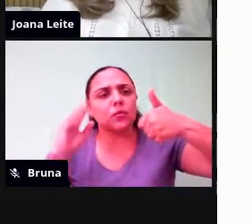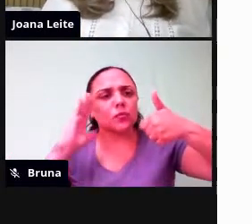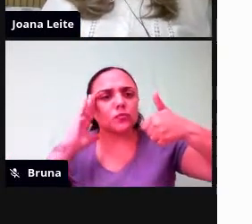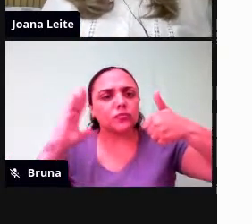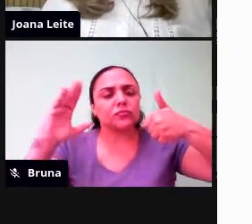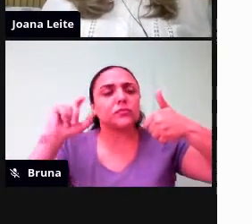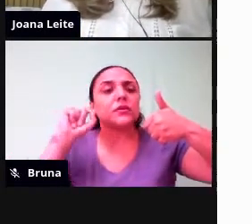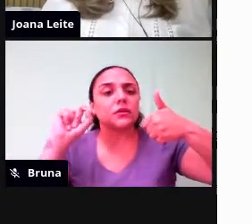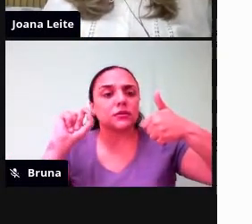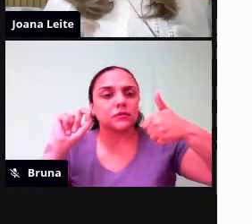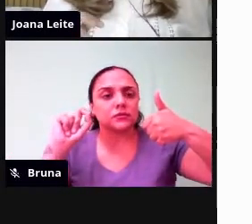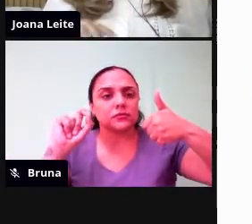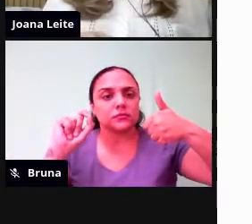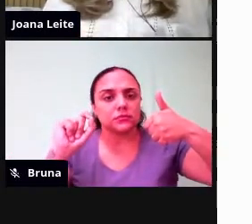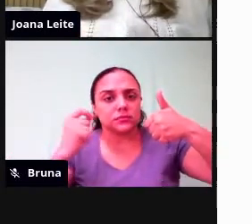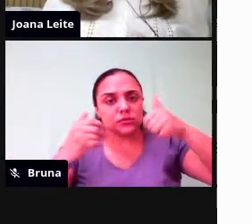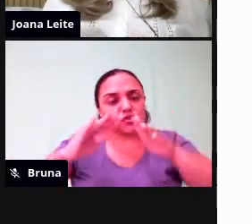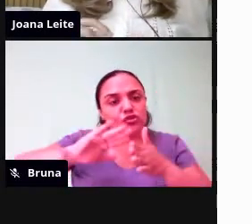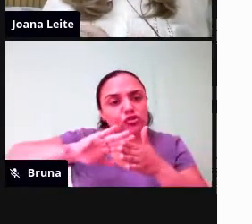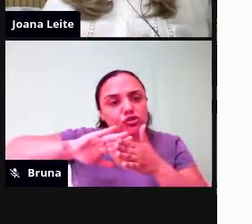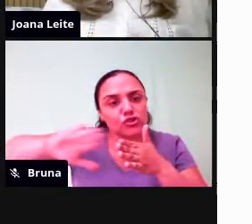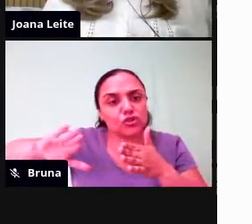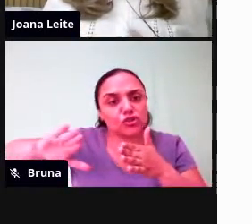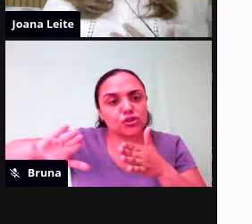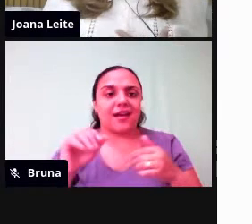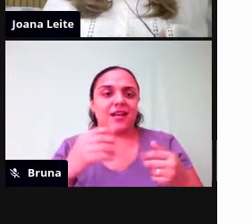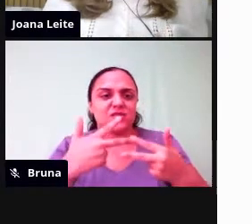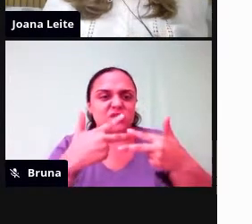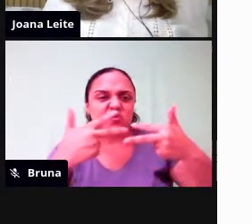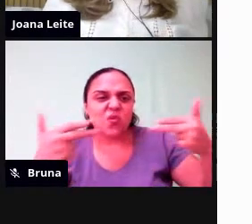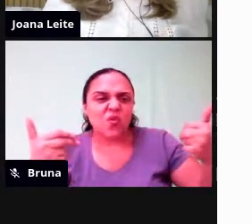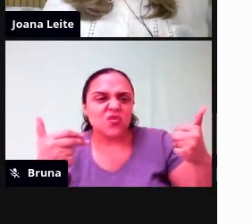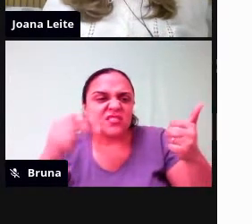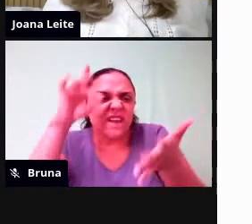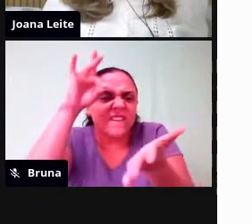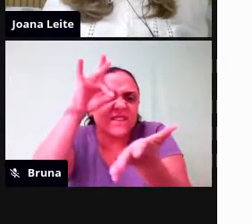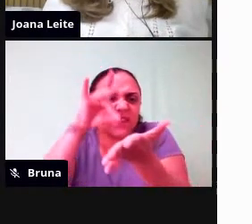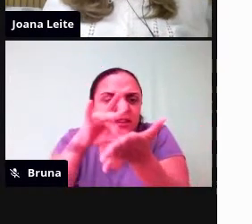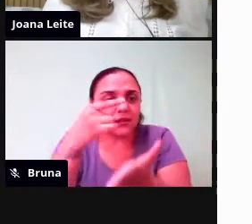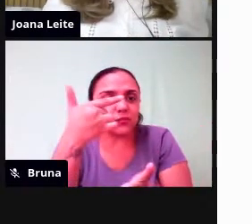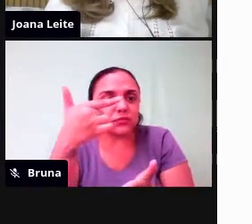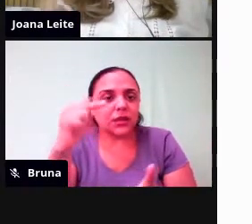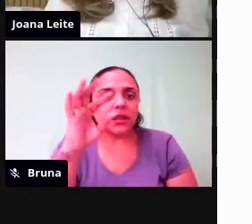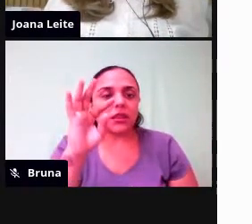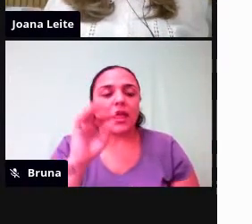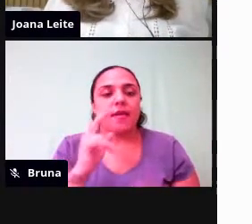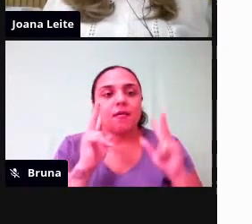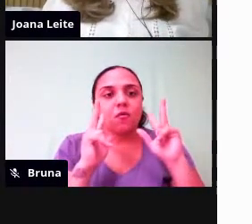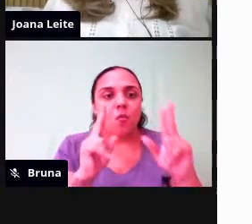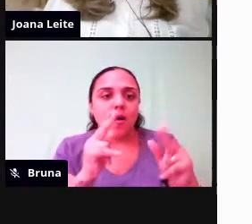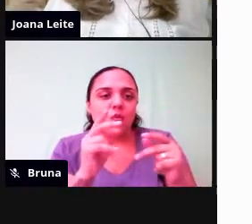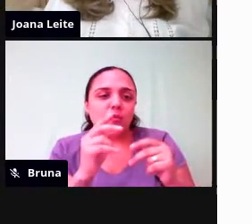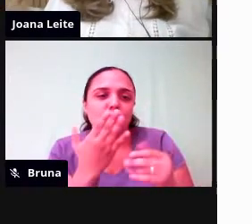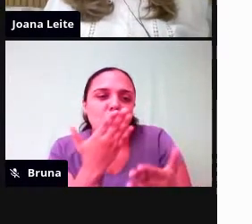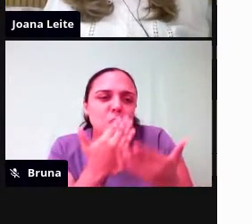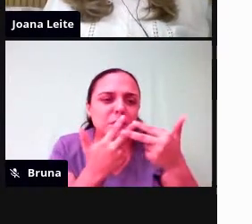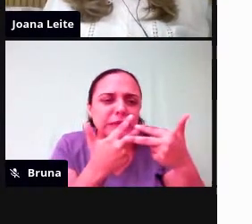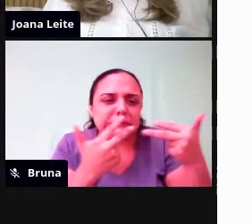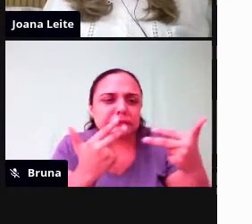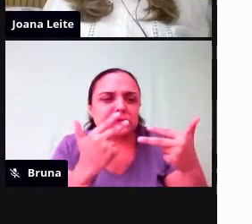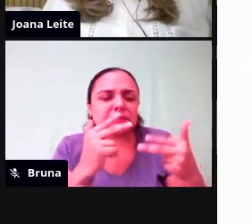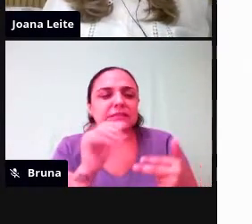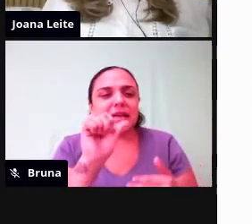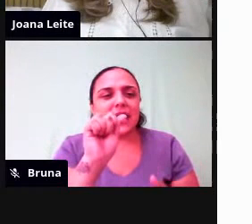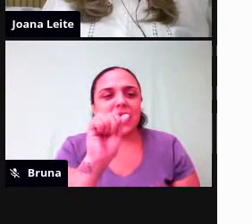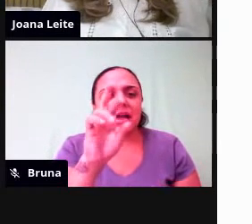remover justamente isso que é mais tóxico. Corantes artificiais, aromas e fragrâncias artificiais, que aí não obrigatoriamente é de alimento, né? Mas